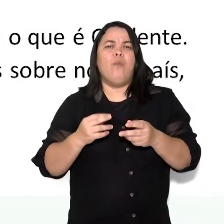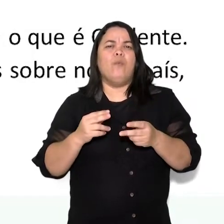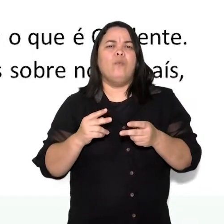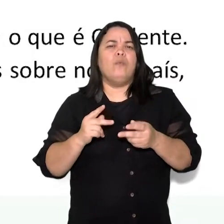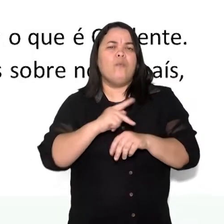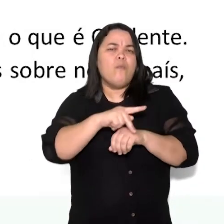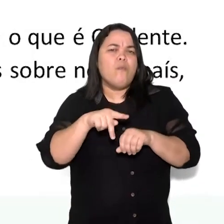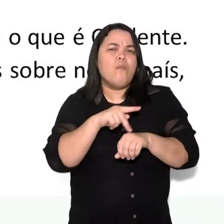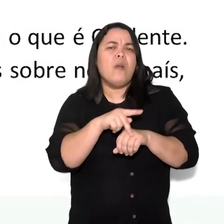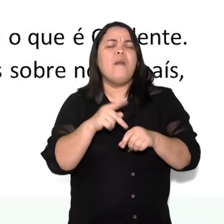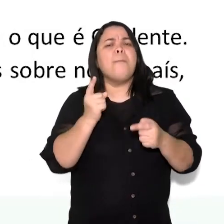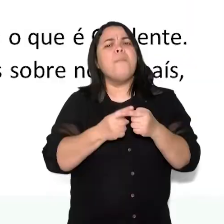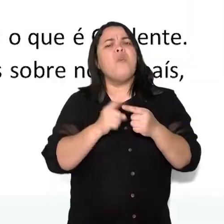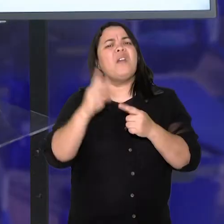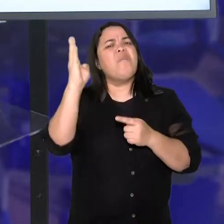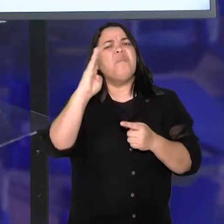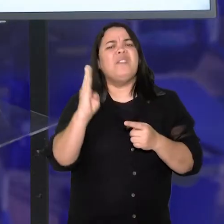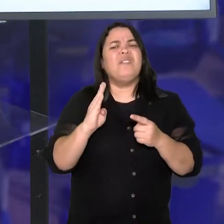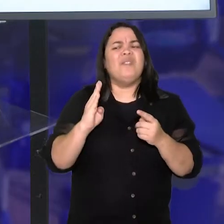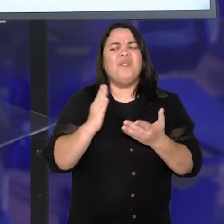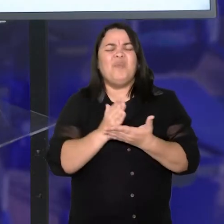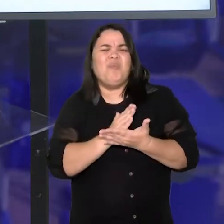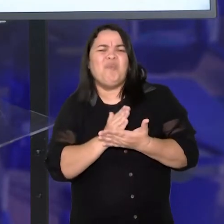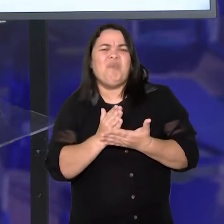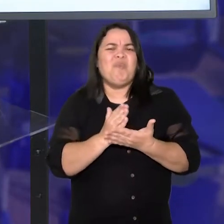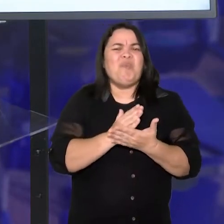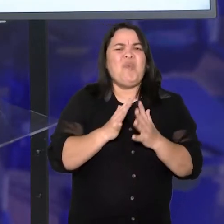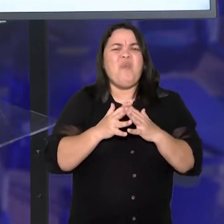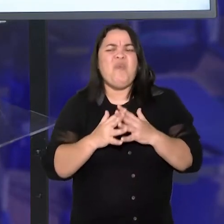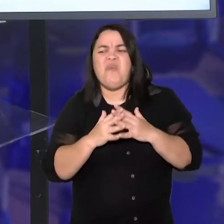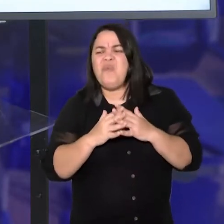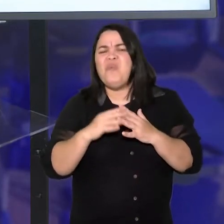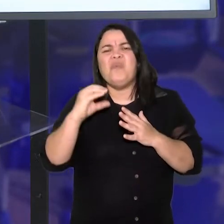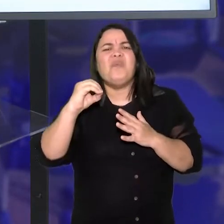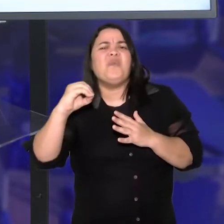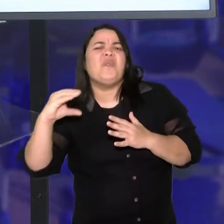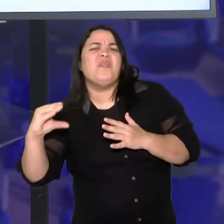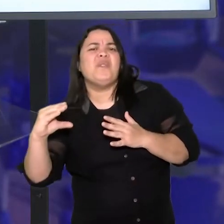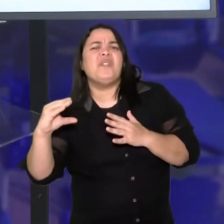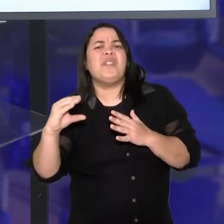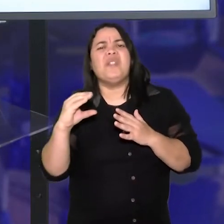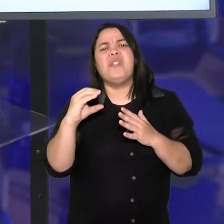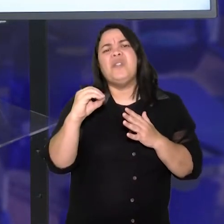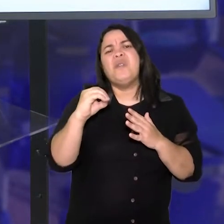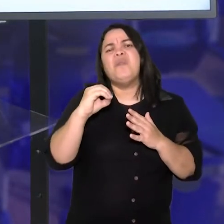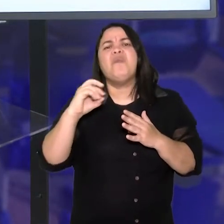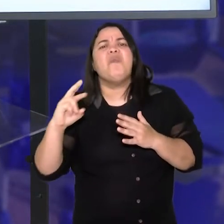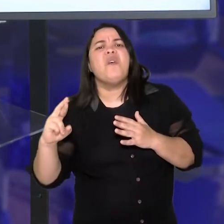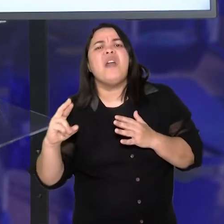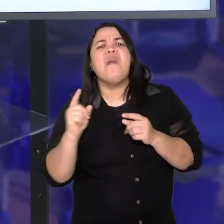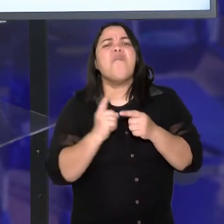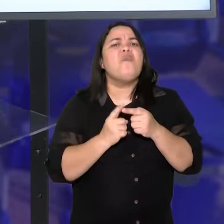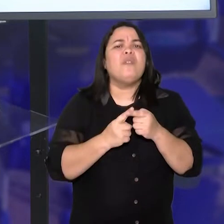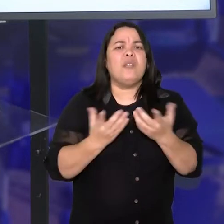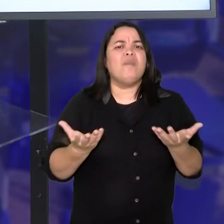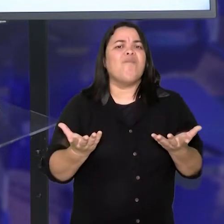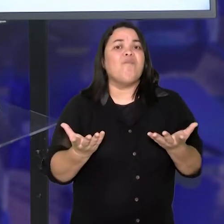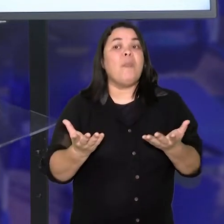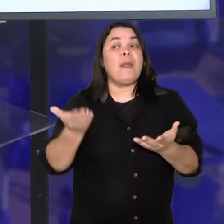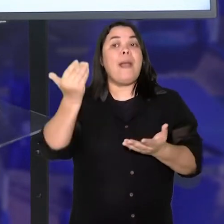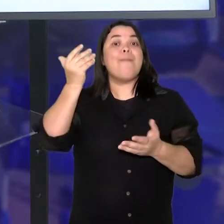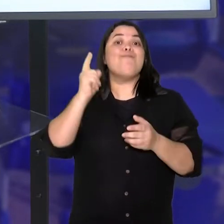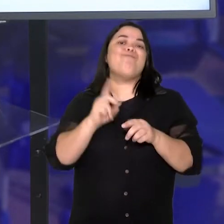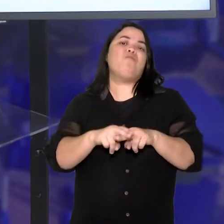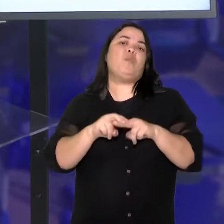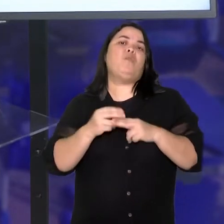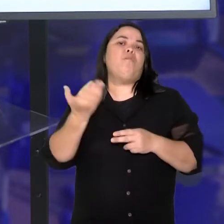que a classificação do Brasil é indefinida? A classificação do Brasil é indefinida exatamente por conta do seu passado e muitas vezes